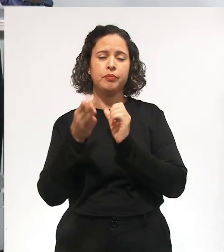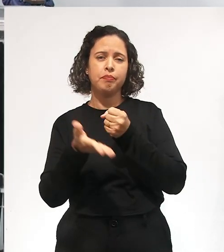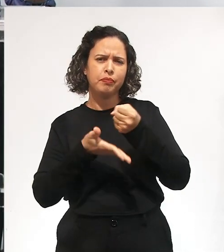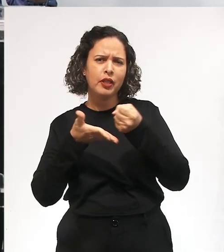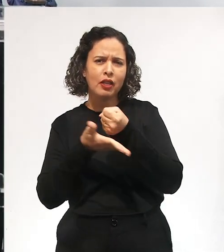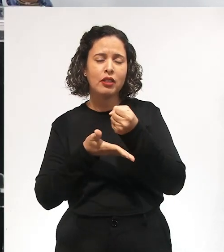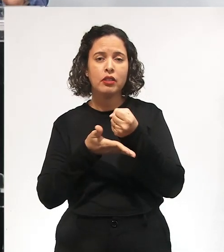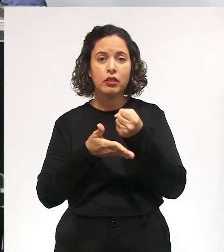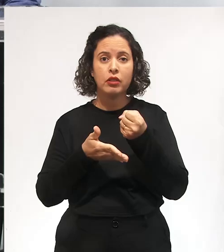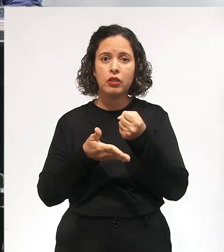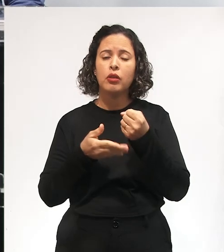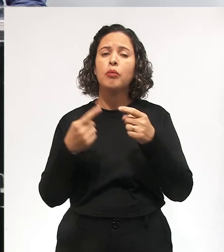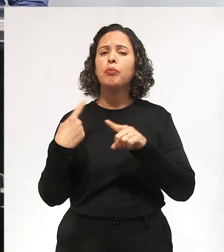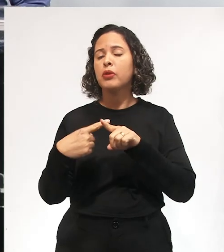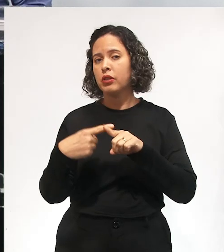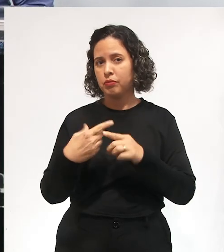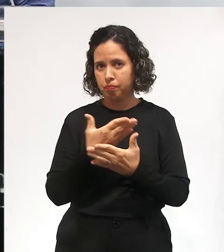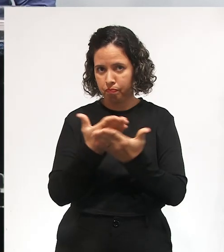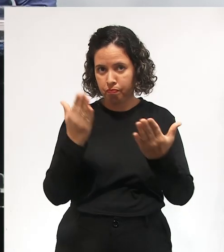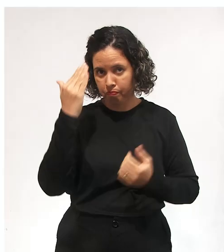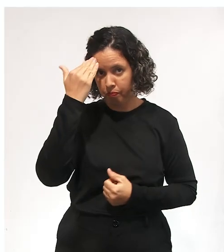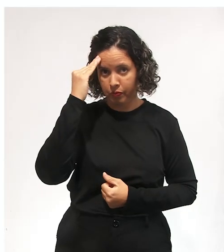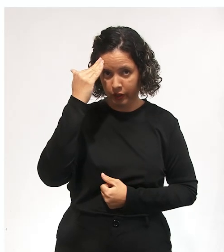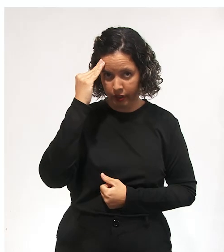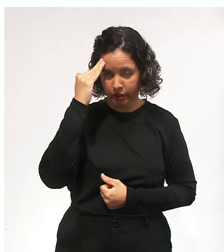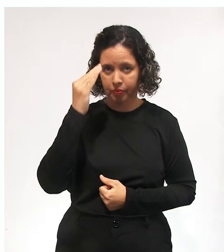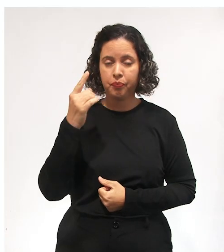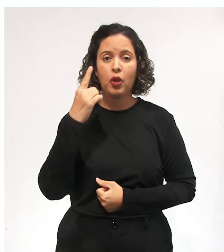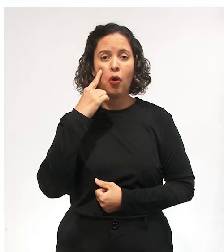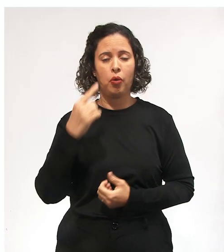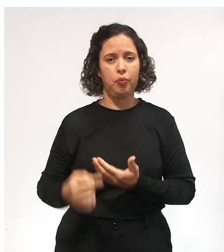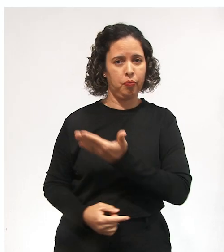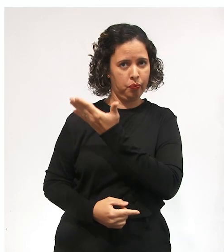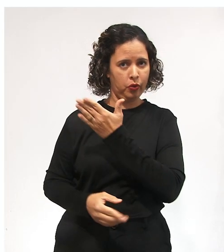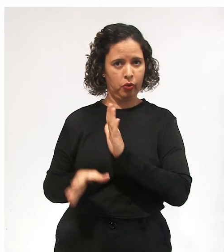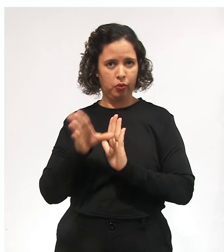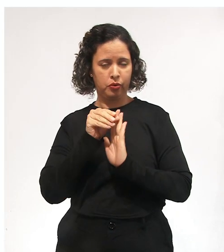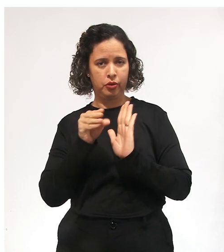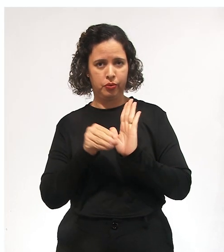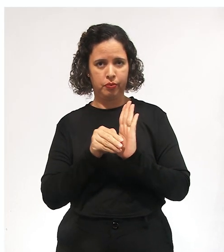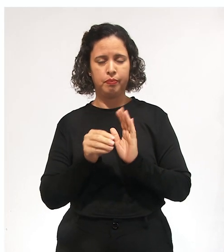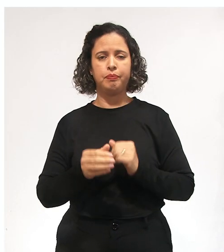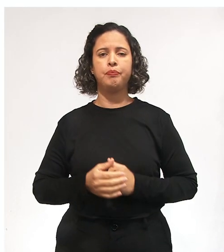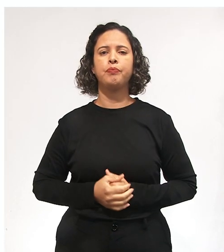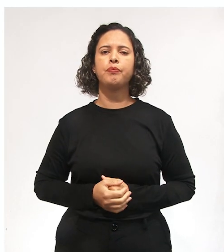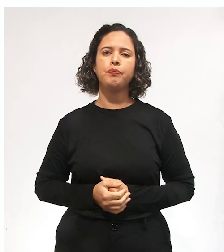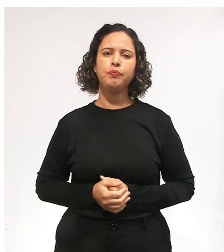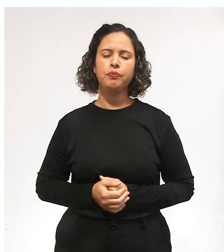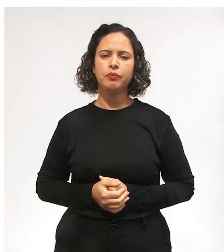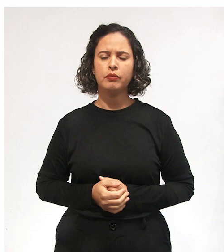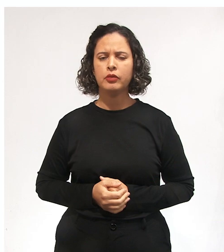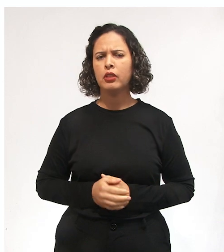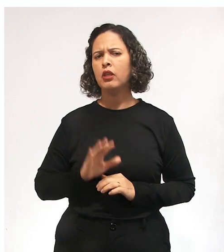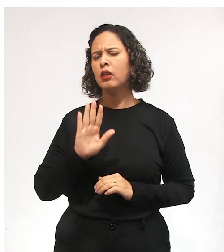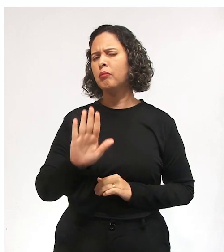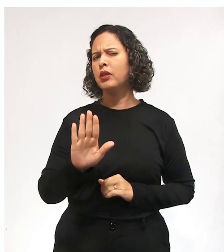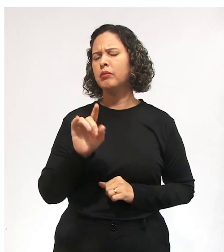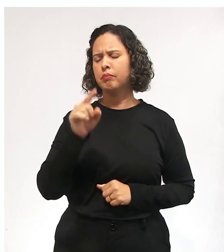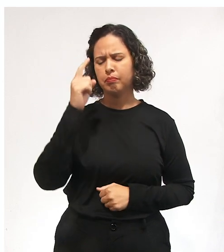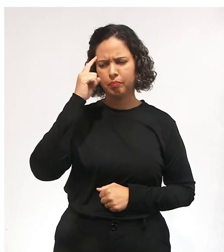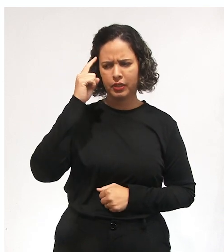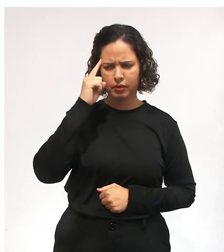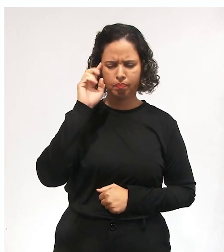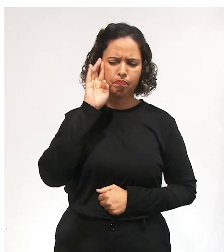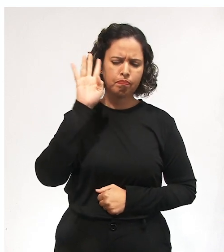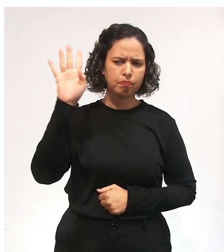objetivo é que você compreenda, né? Vamos ver qual que é o conteúdo? Iniciando, vamos pensar assim. Você já parou